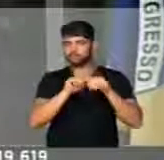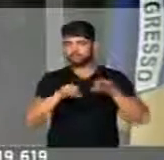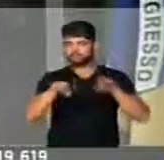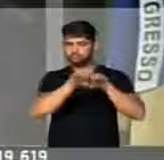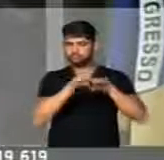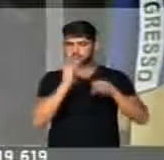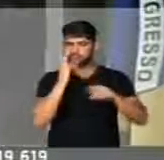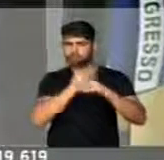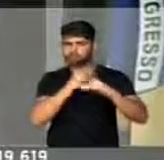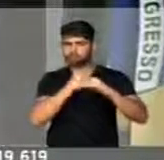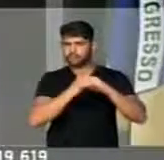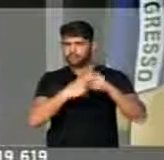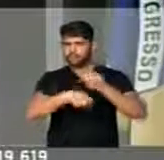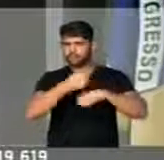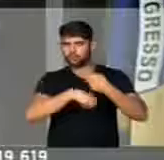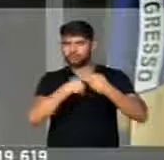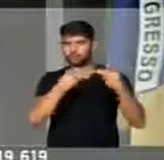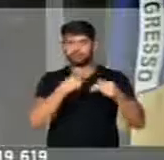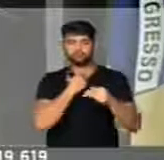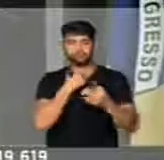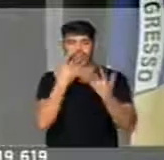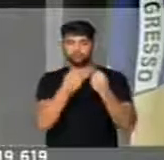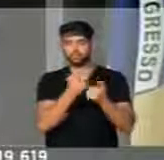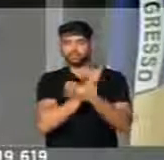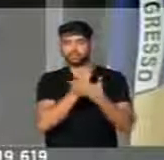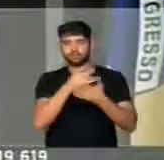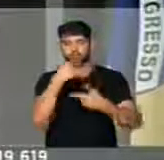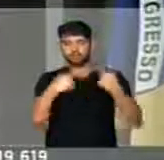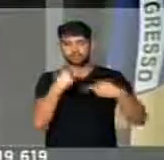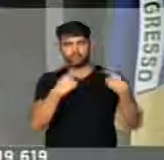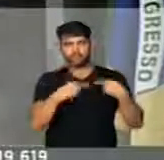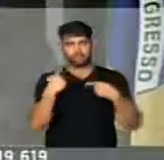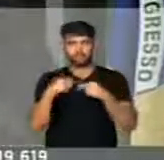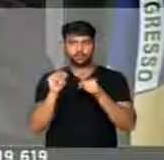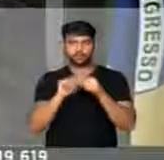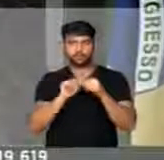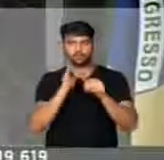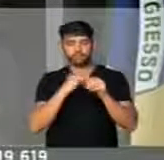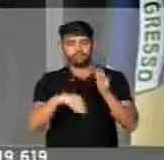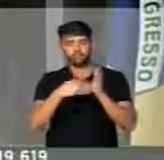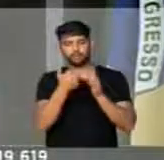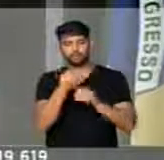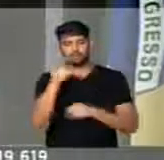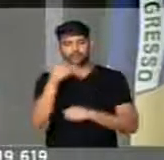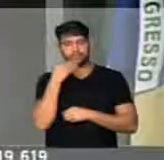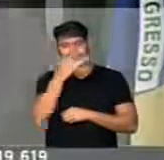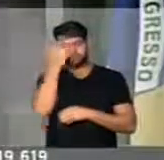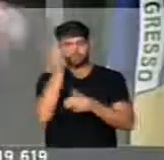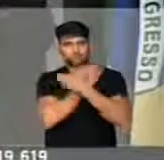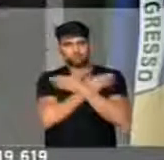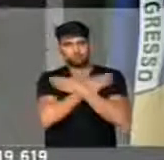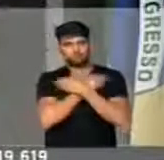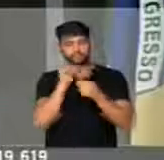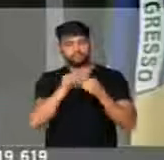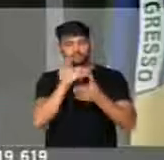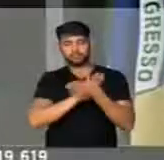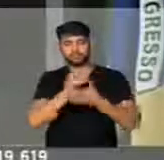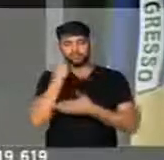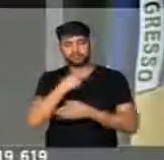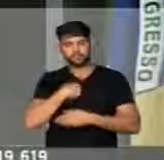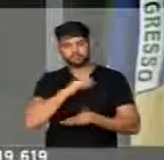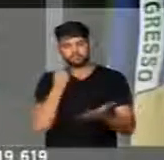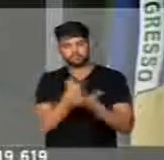economia. Nós não podemos mais permitir que tenhamos uma política que faça com que 11 milhões de desempregados fiquem sem ter condições de sustentar